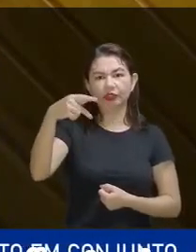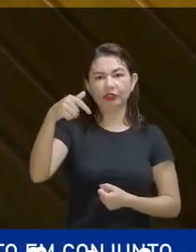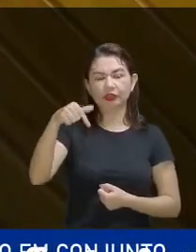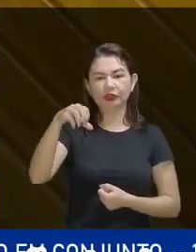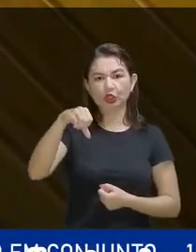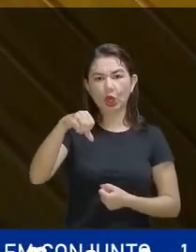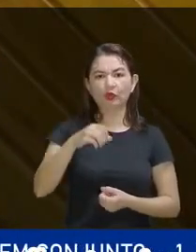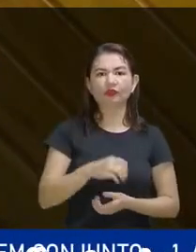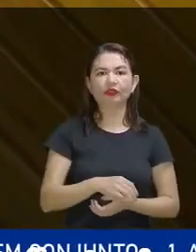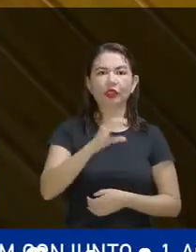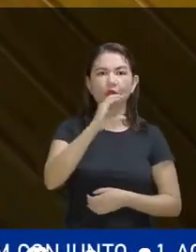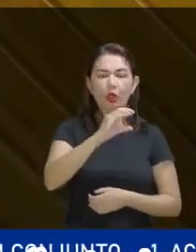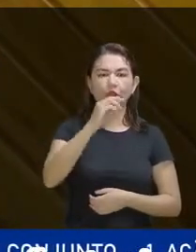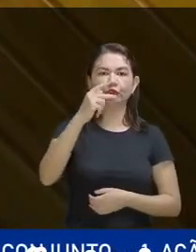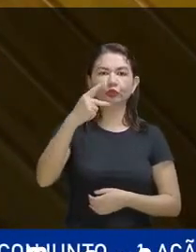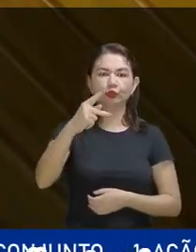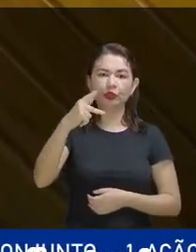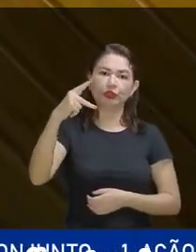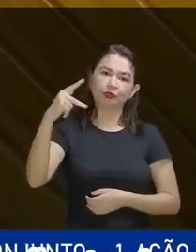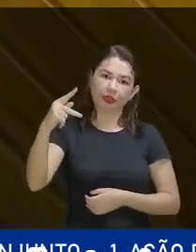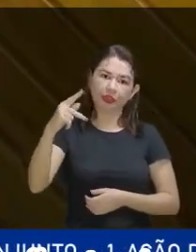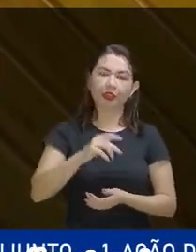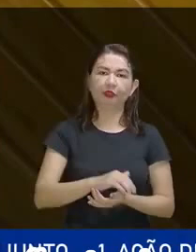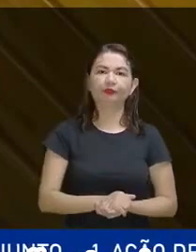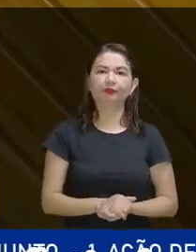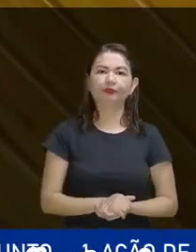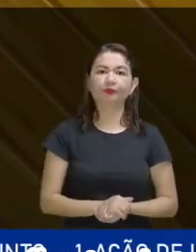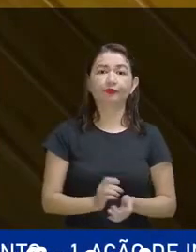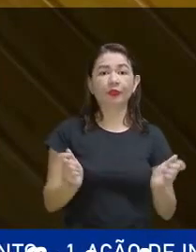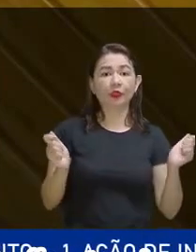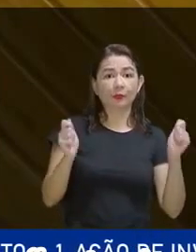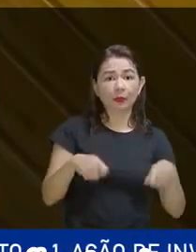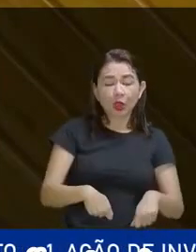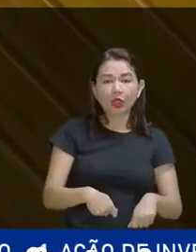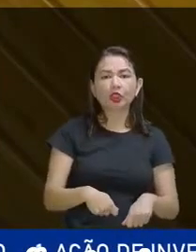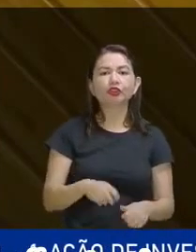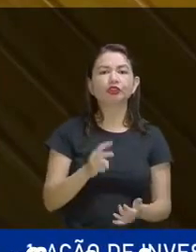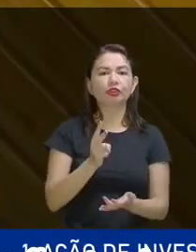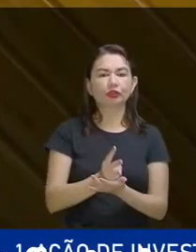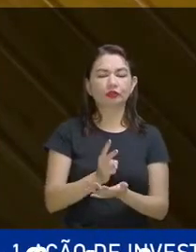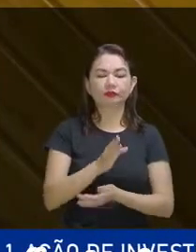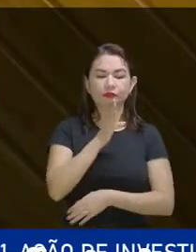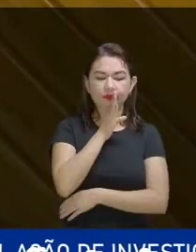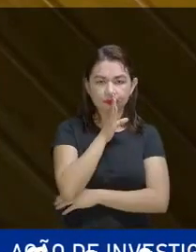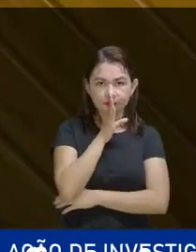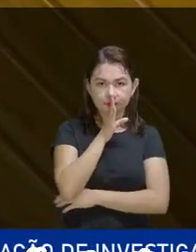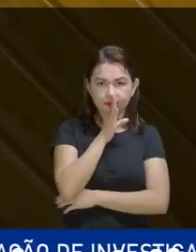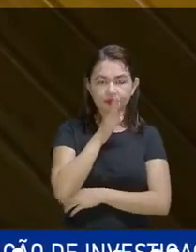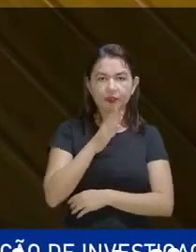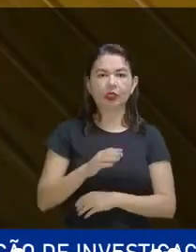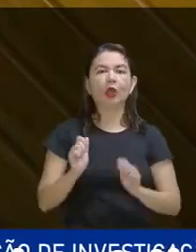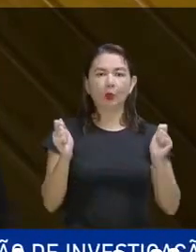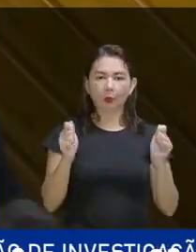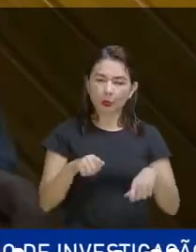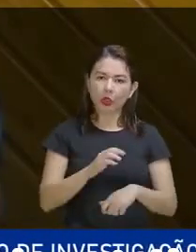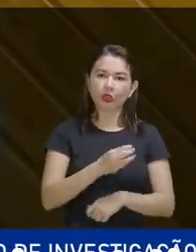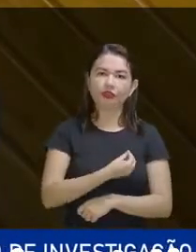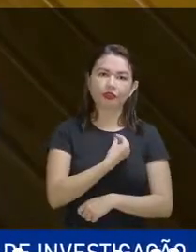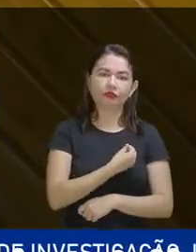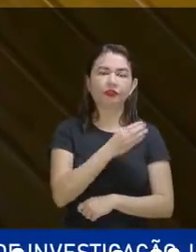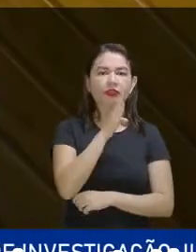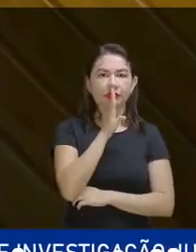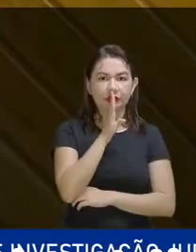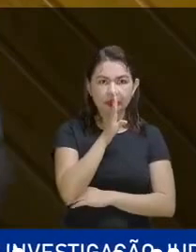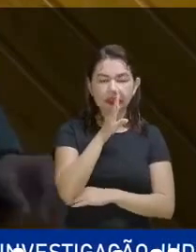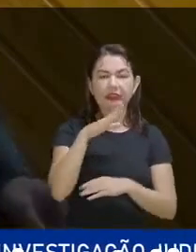respeito ao direito de permanecer em silêncio, né, ao aviso que lhe foi dado, não atende